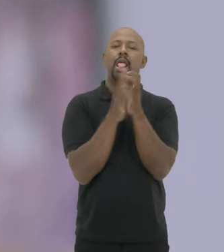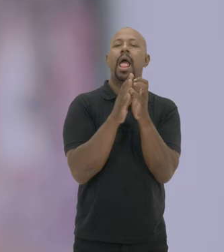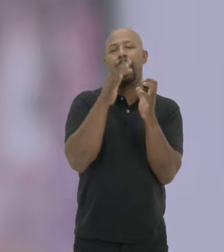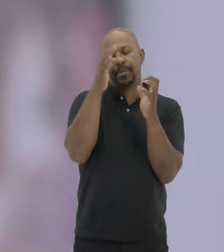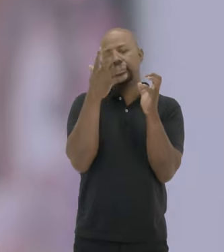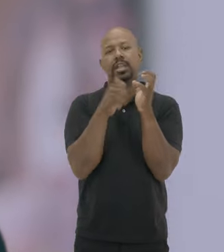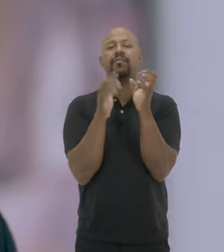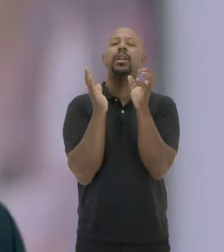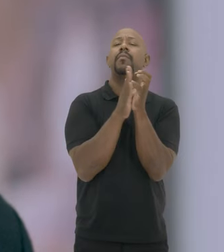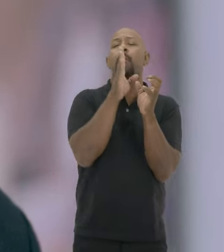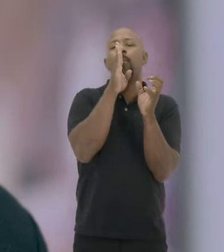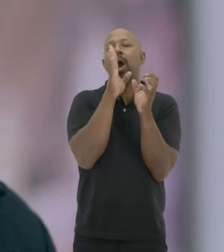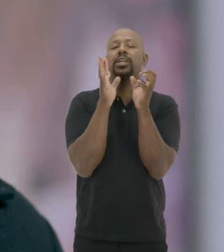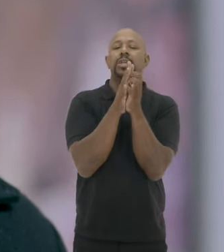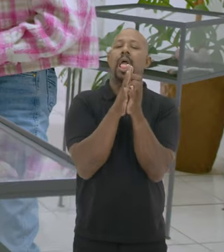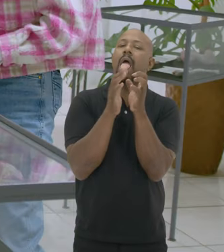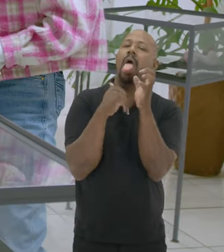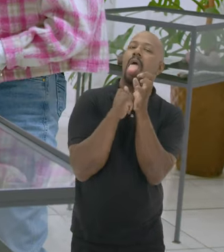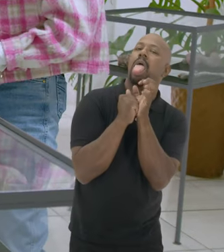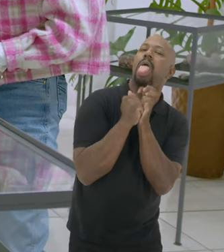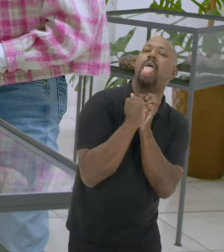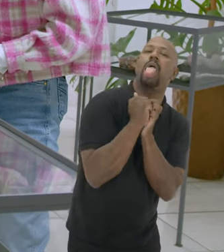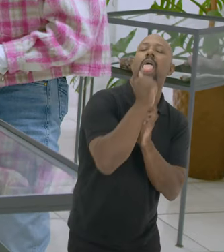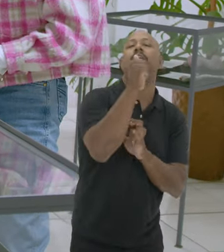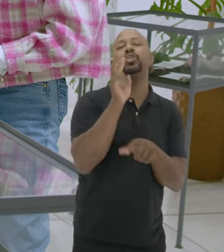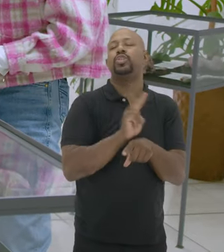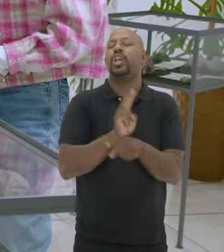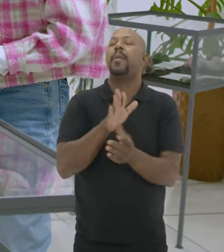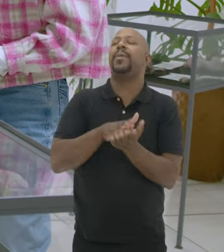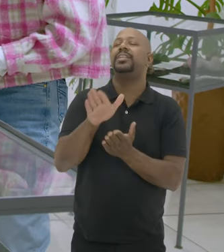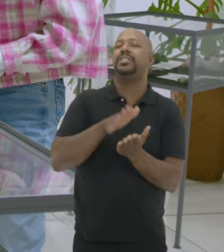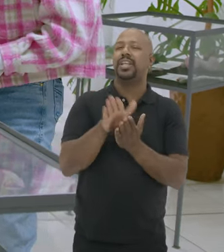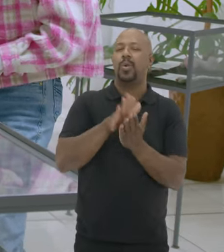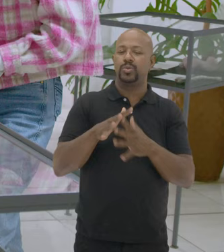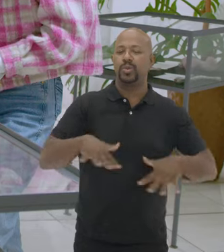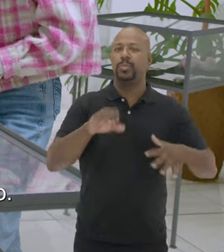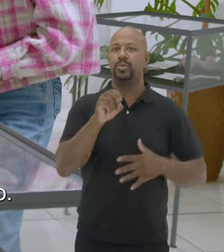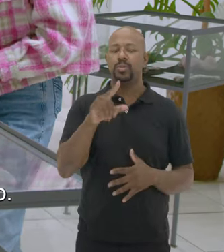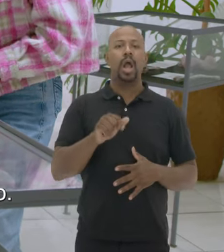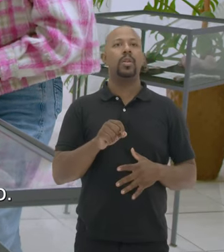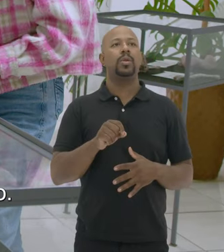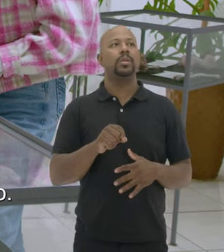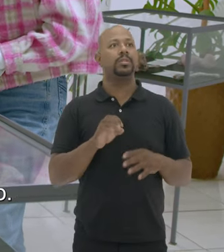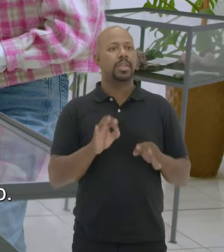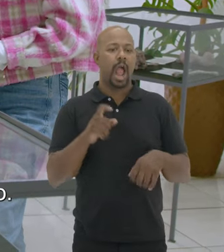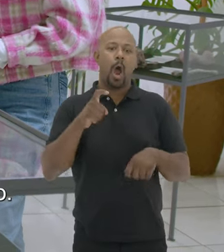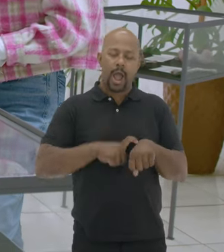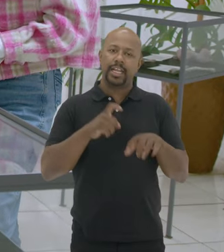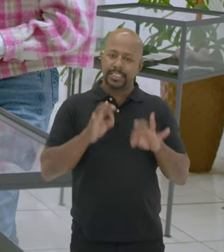sedimento a planta que tava ali ficou paradinho e daí se acha isso que é impressão sobre o solo